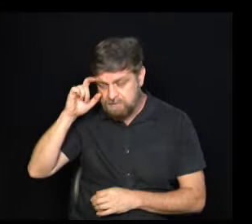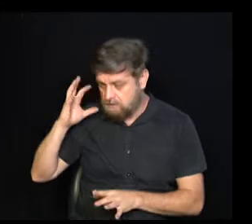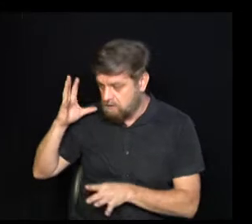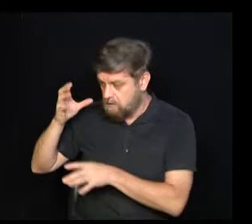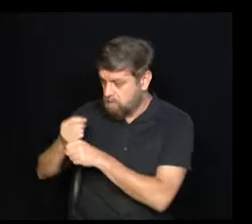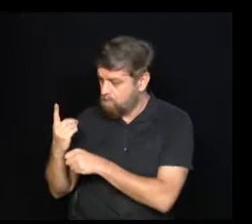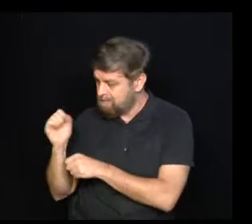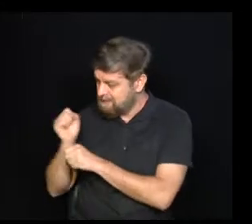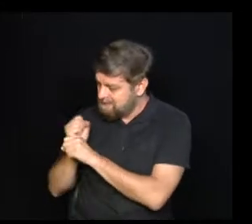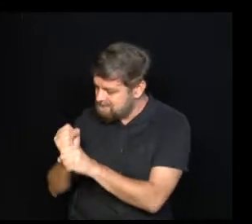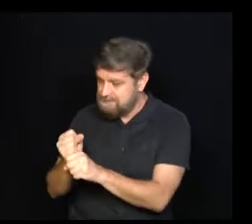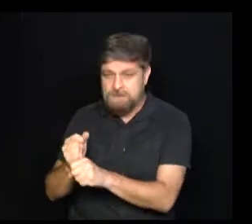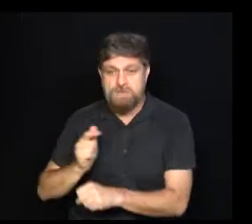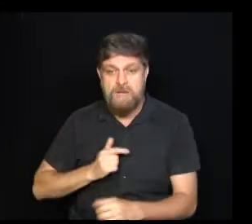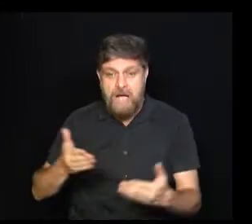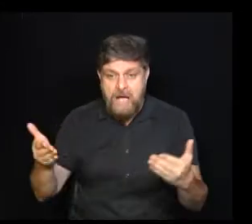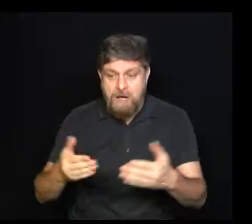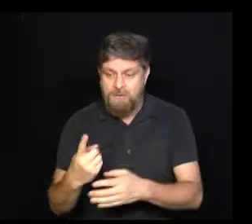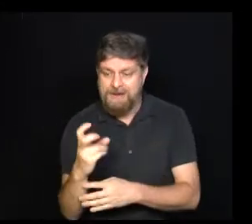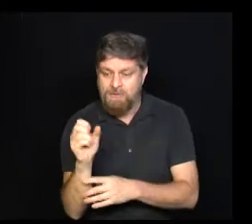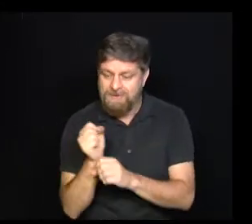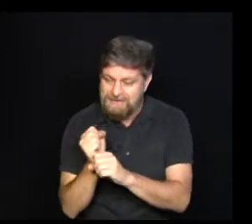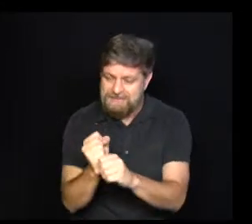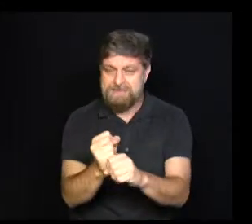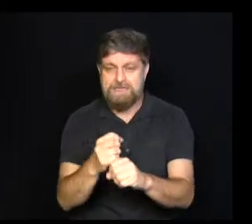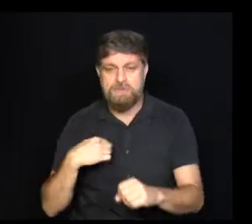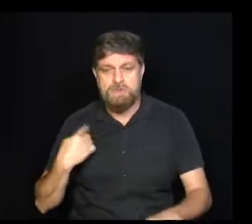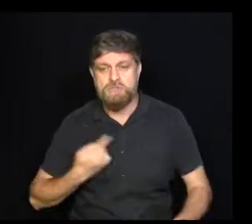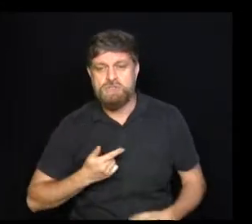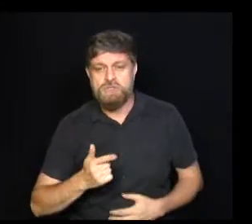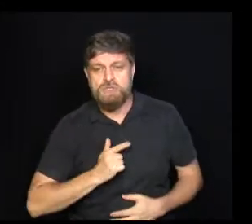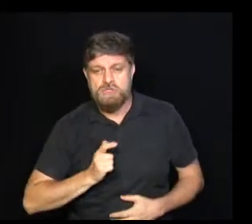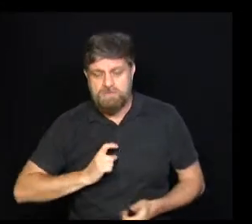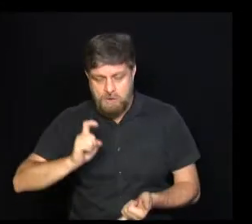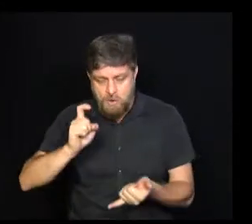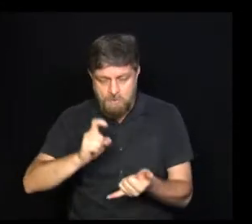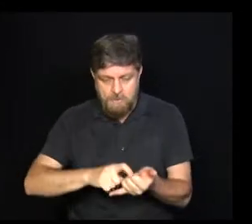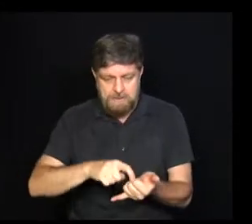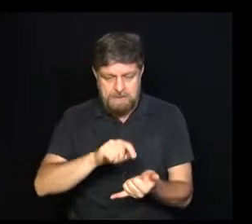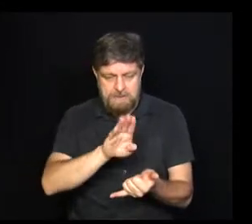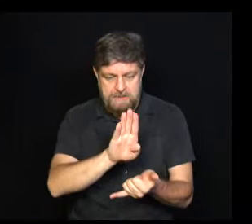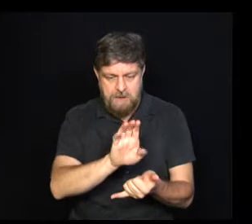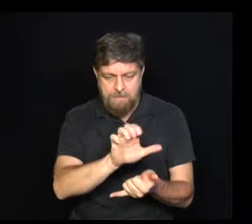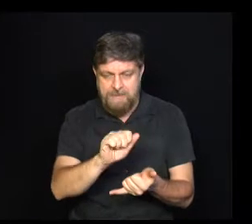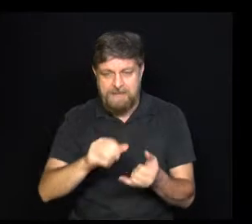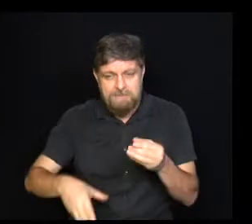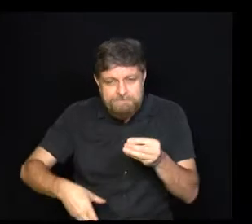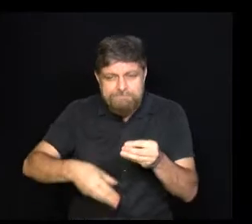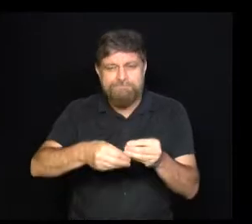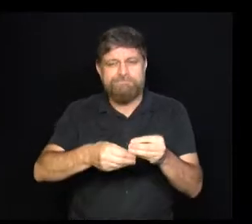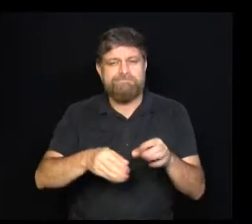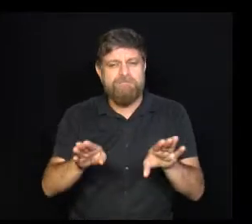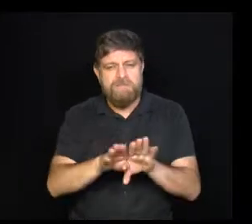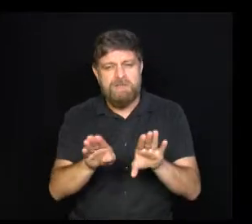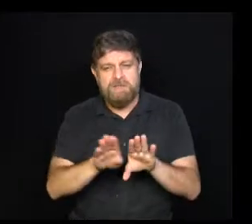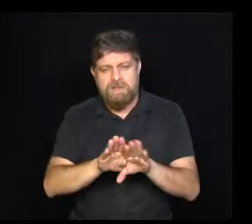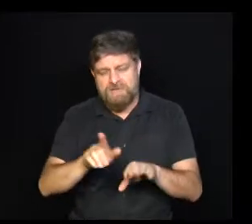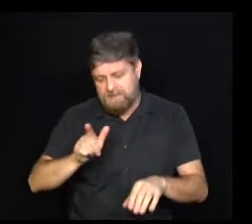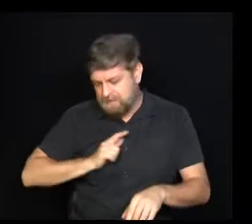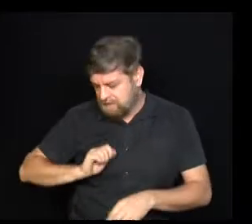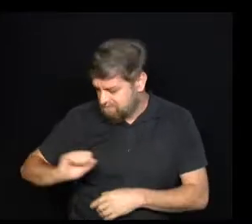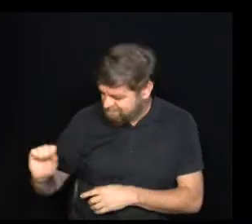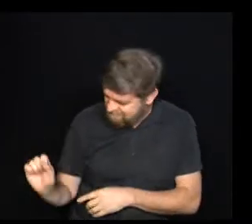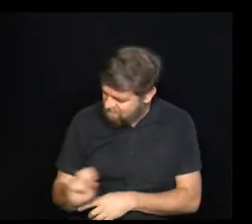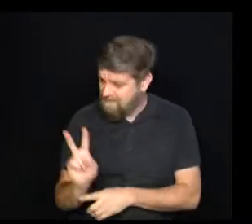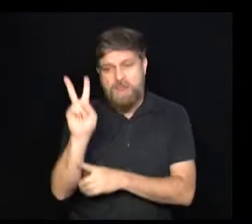Esse ano, com 15 anos de Lei Maria da Penha, nós tivemos aí o Botão Bela, que veio trazer também um outro valor a